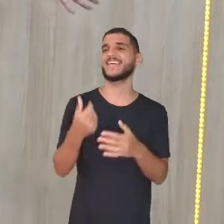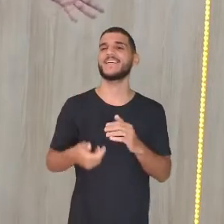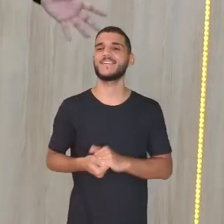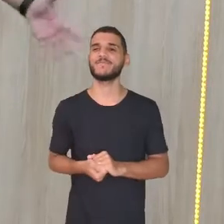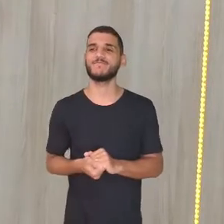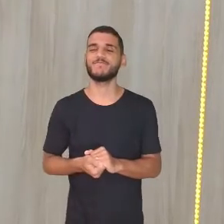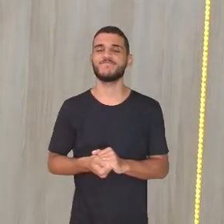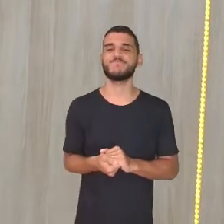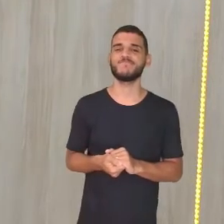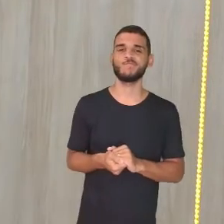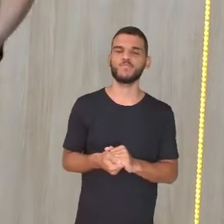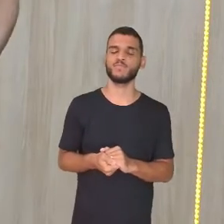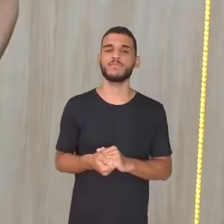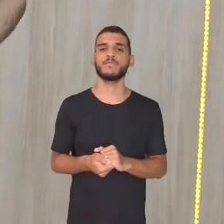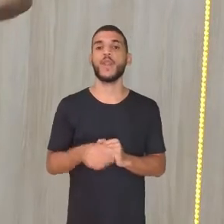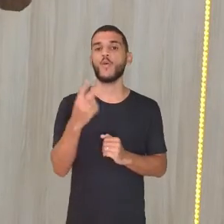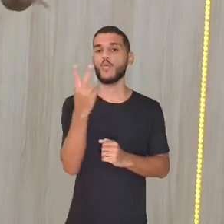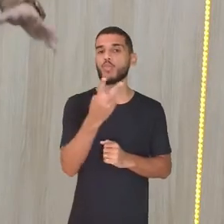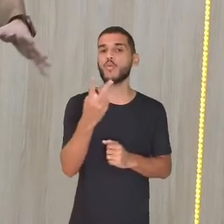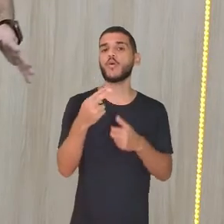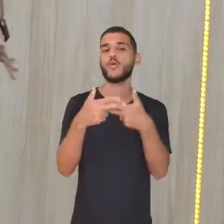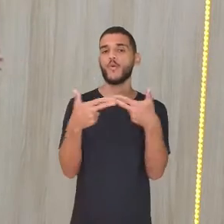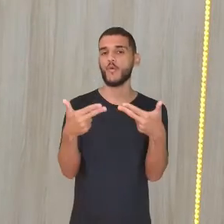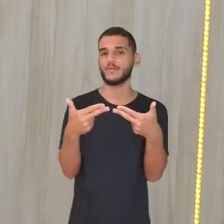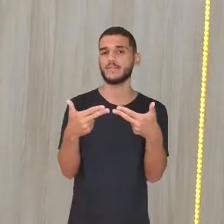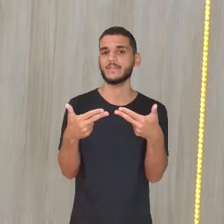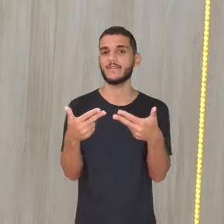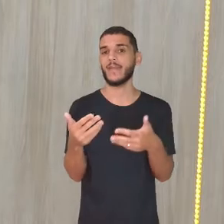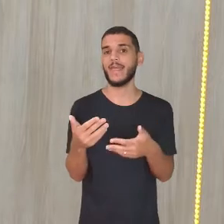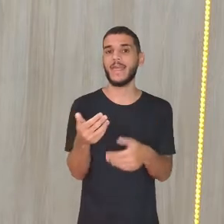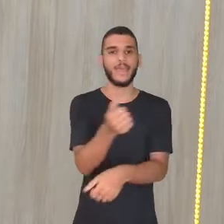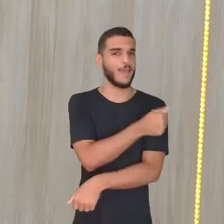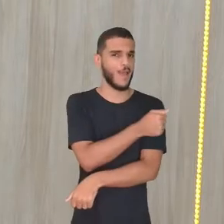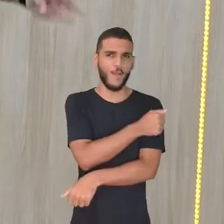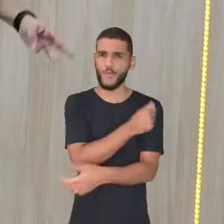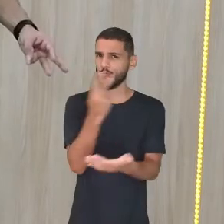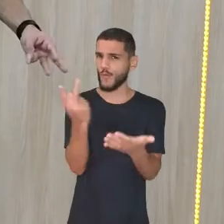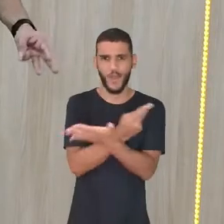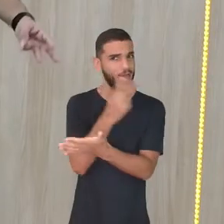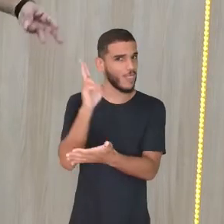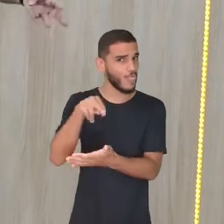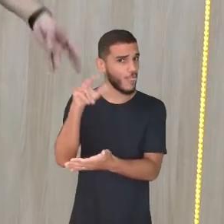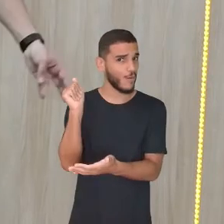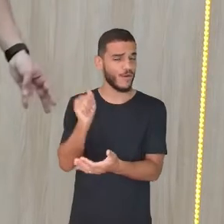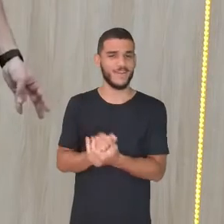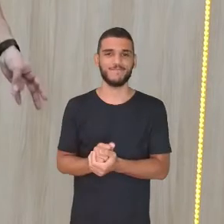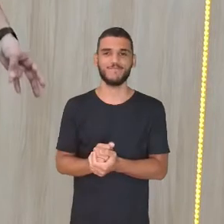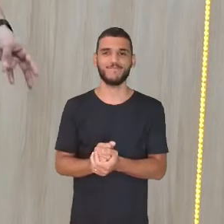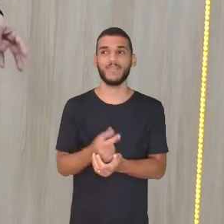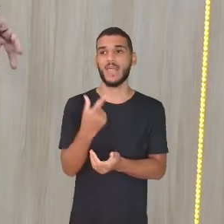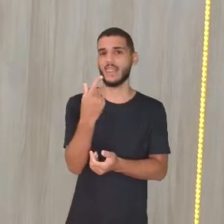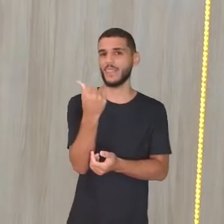Sobre dinheiro. São duas coisas que nenhum aluno erra, né? Quando fala de dinheiro e quando fala de nota. Porque quando ele